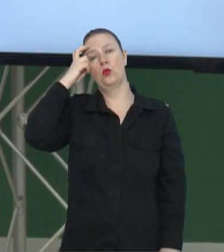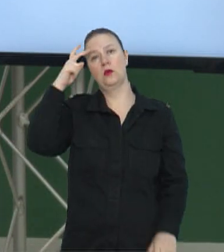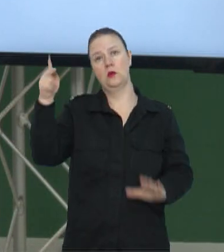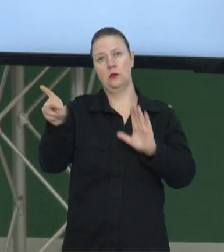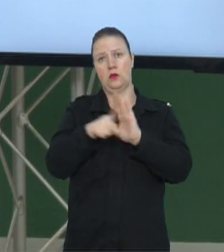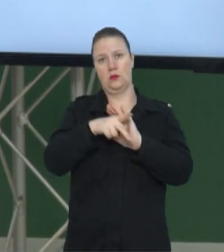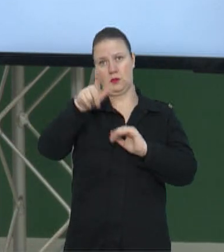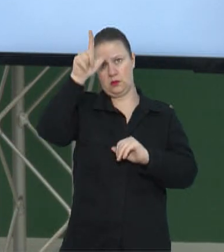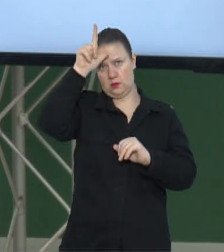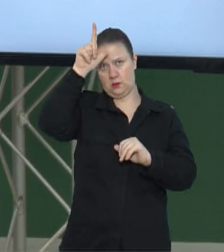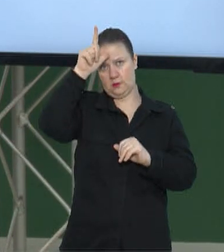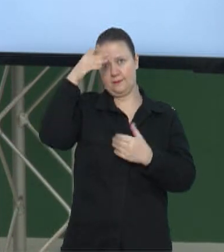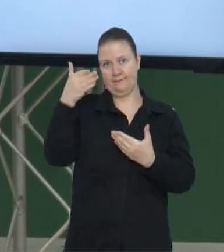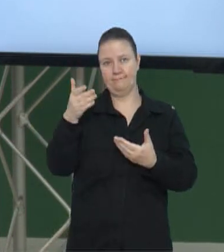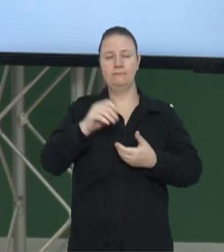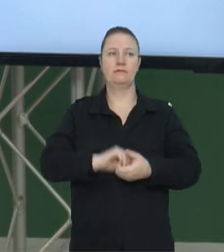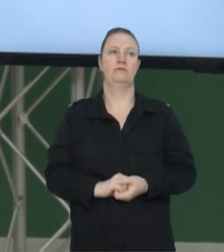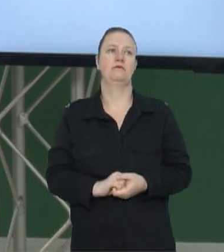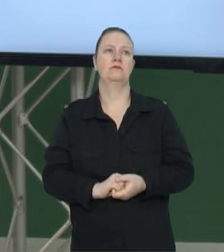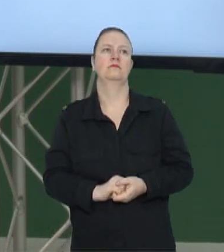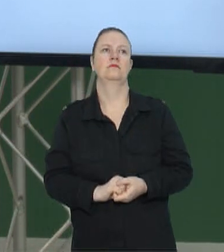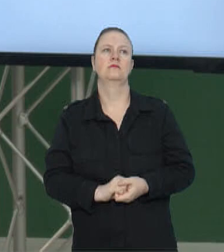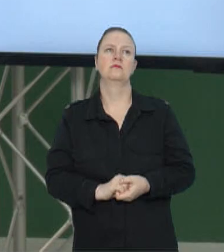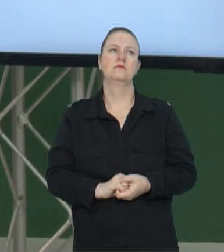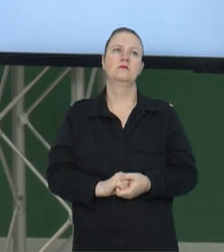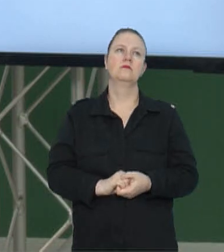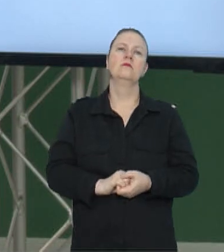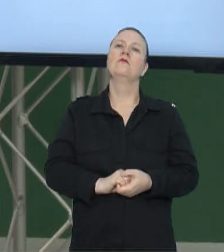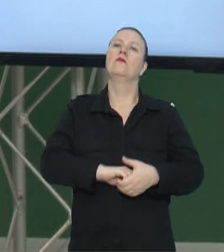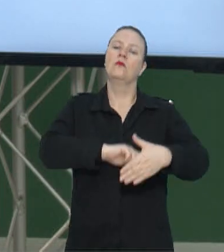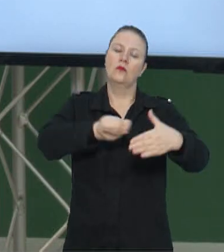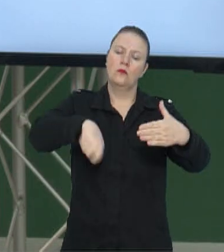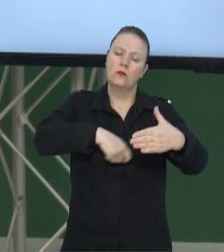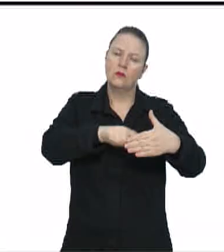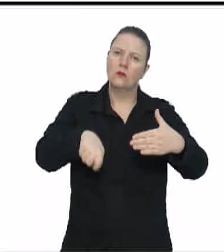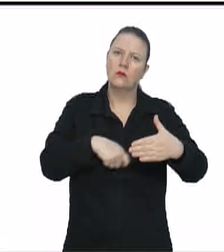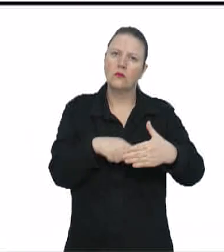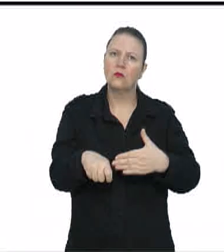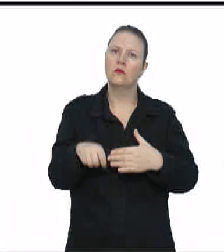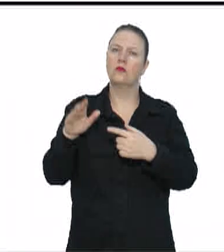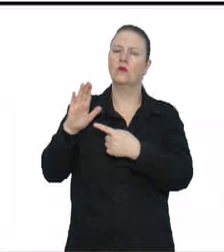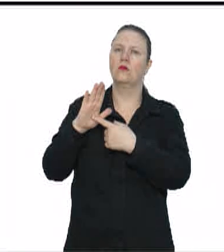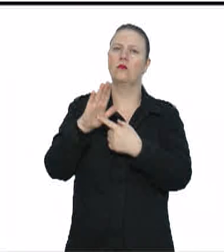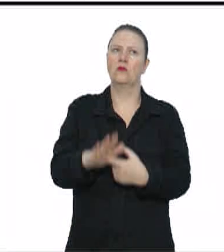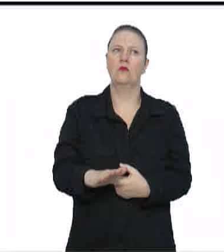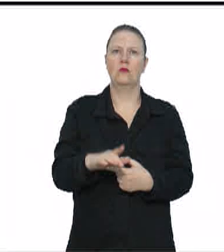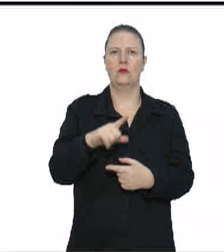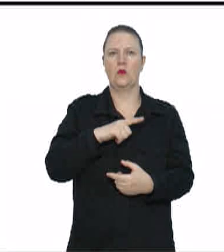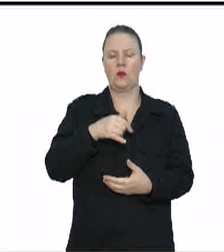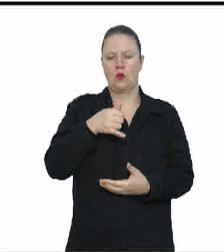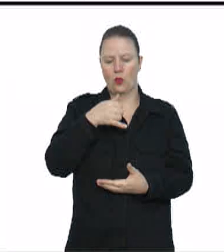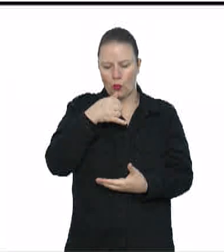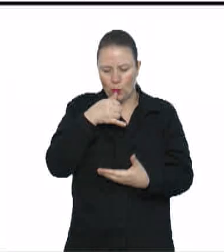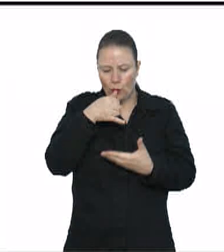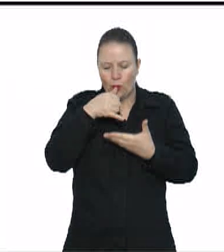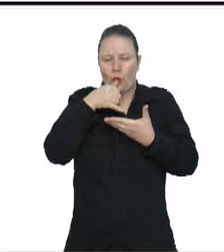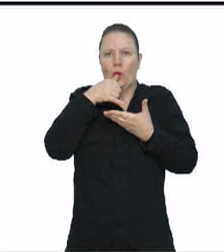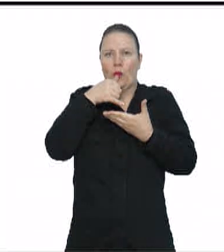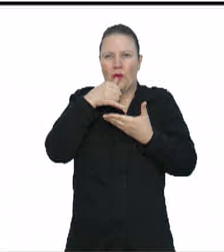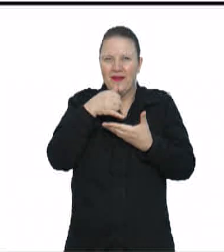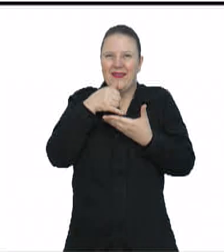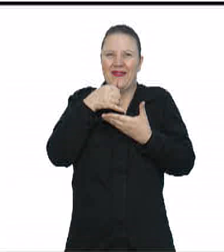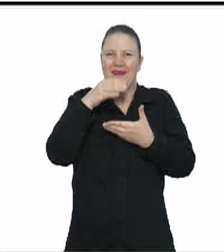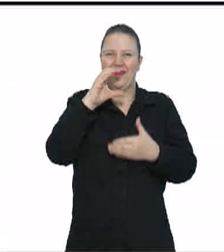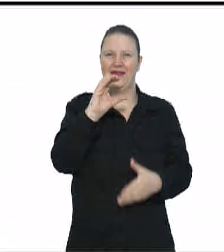esses hábitos e costumes, né? Que pratos que nós vamos ter ali que se destacam? O chimarrão, que se estende